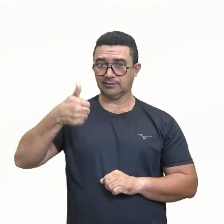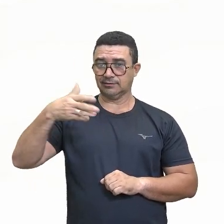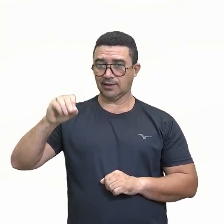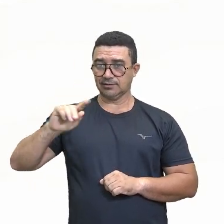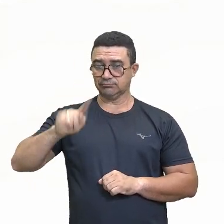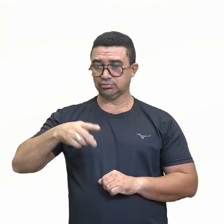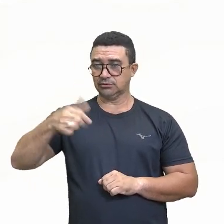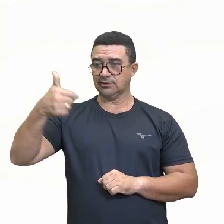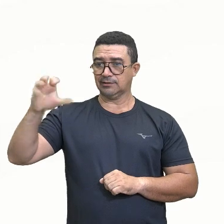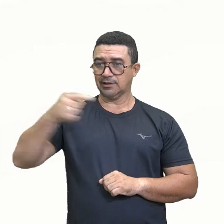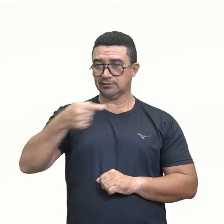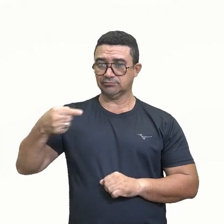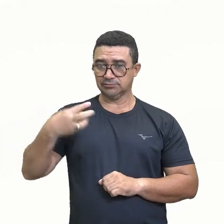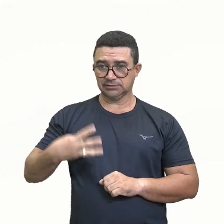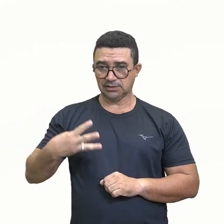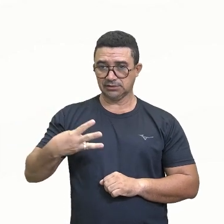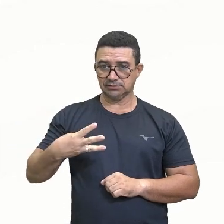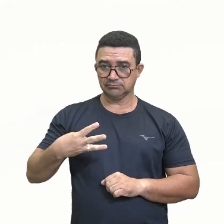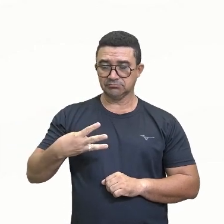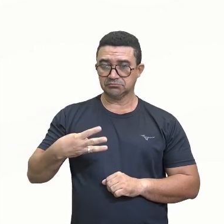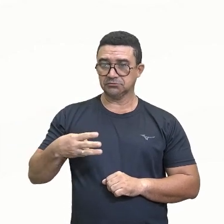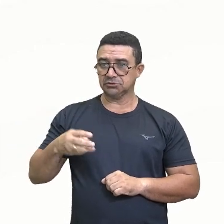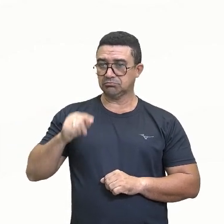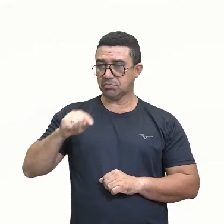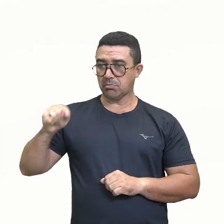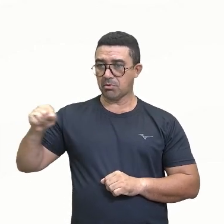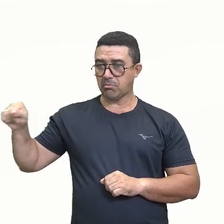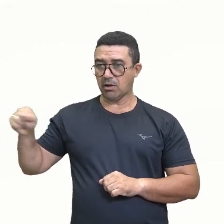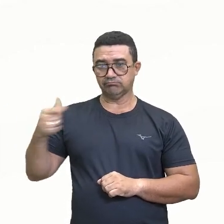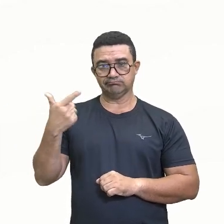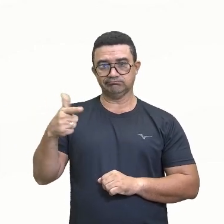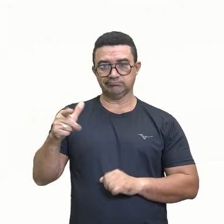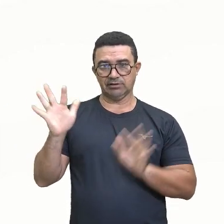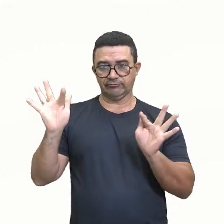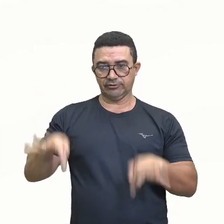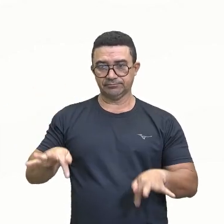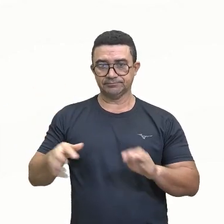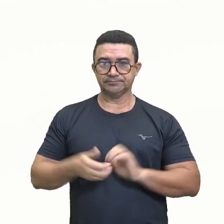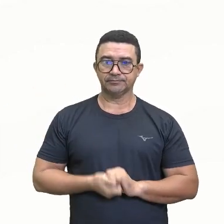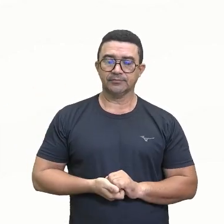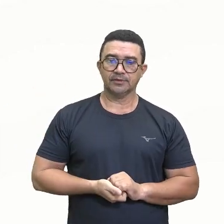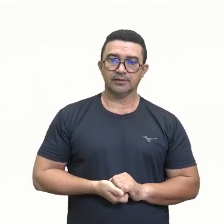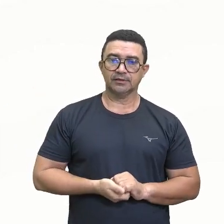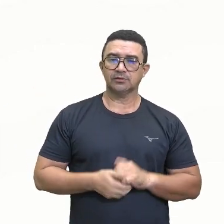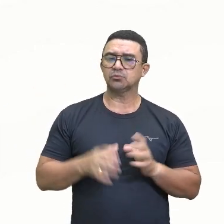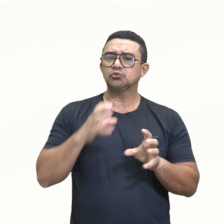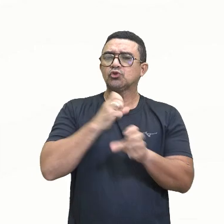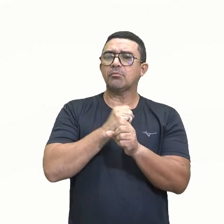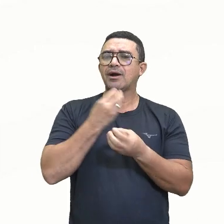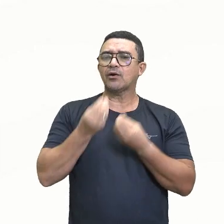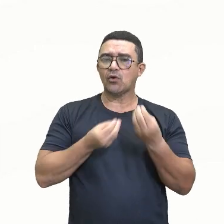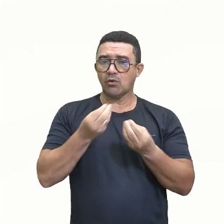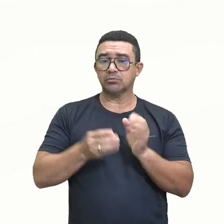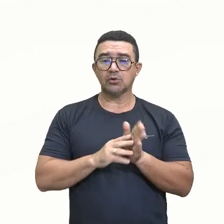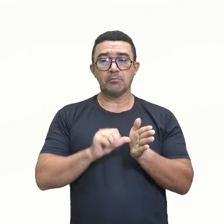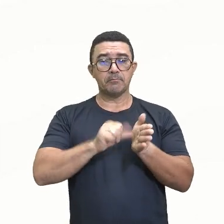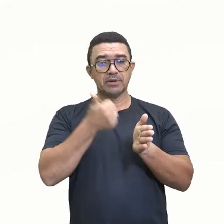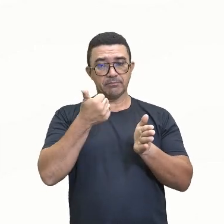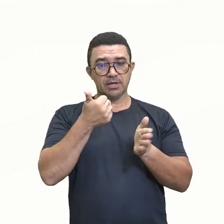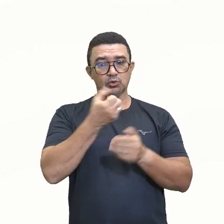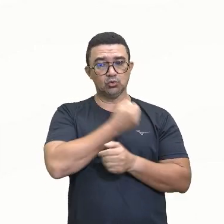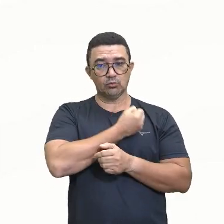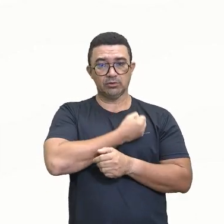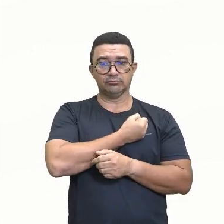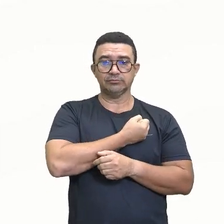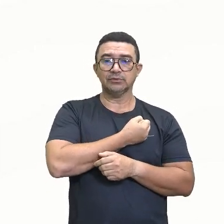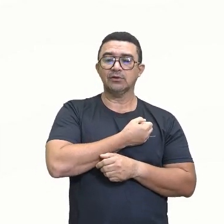3, e ela é uma PG infinita. Então, para somar, o que a gente precisa? Precisa do primeiro termo, que é